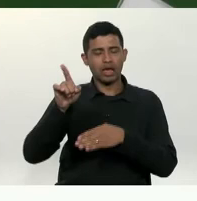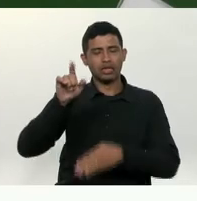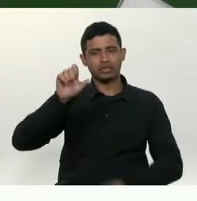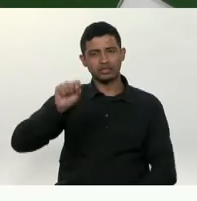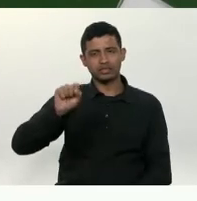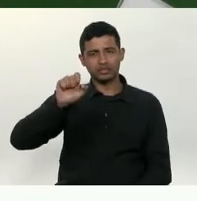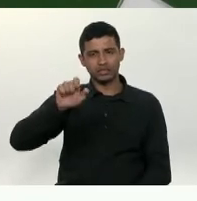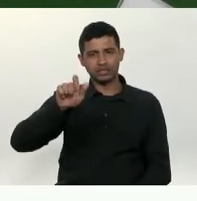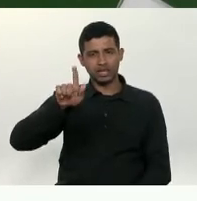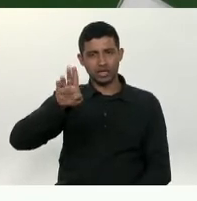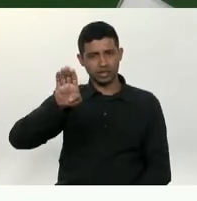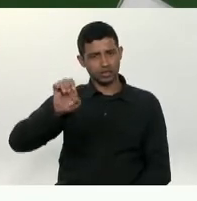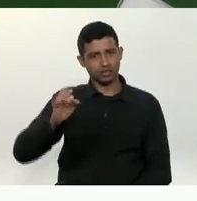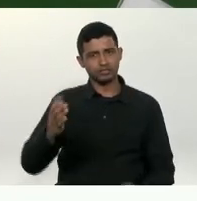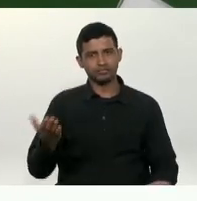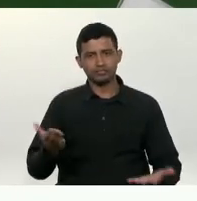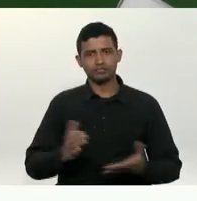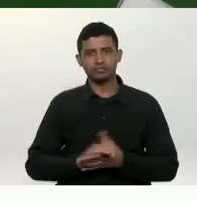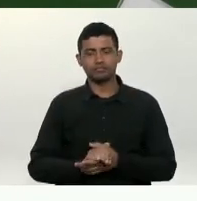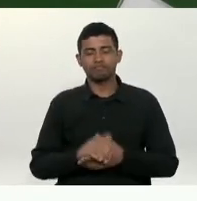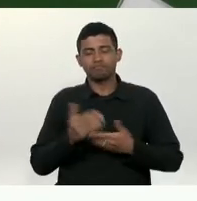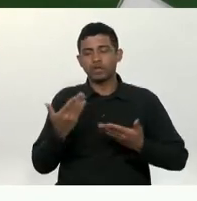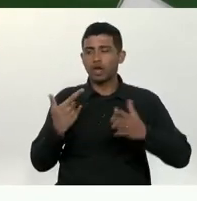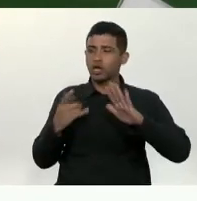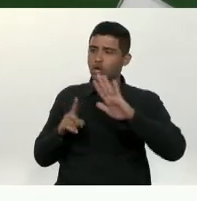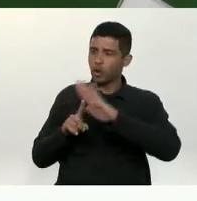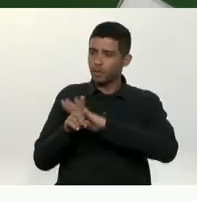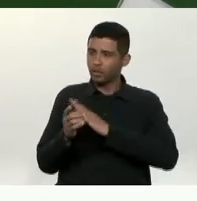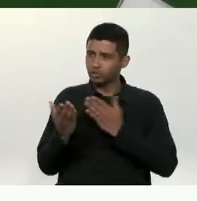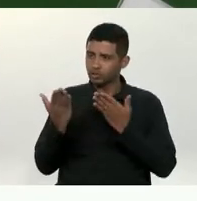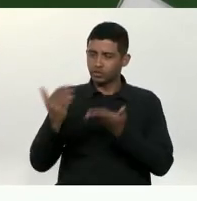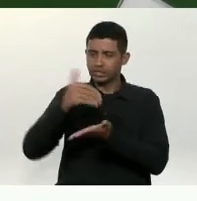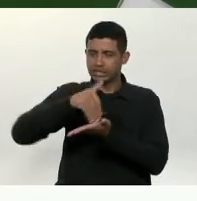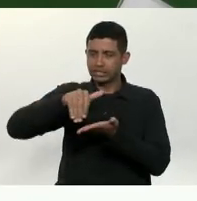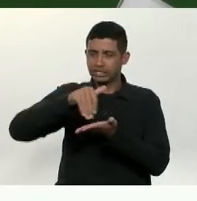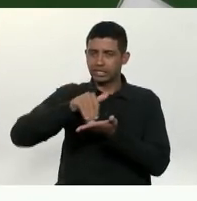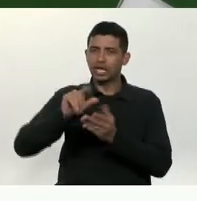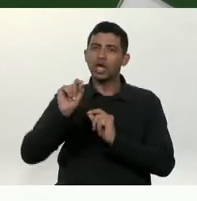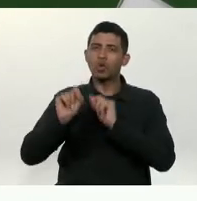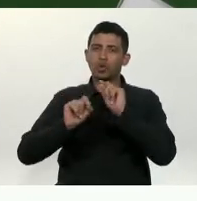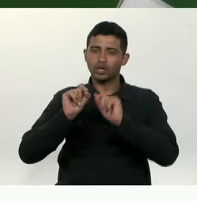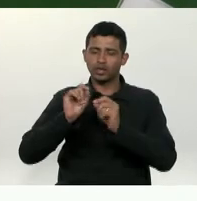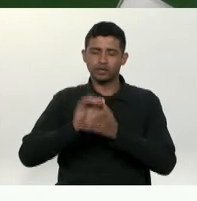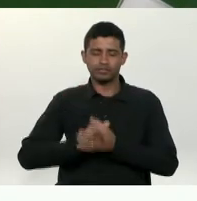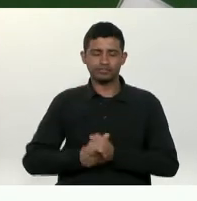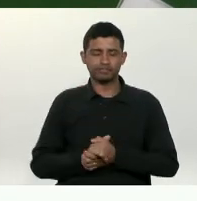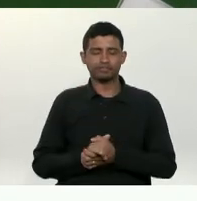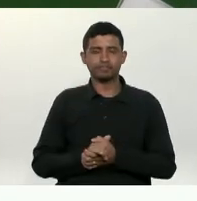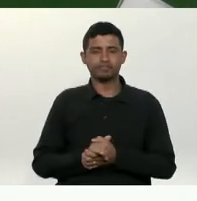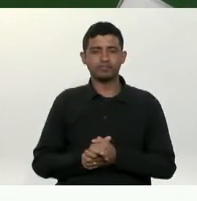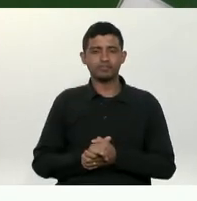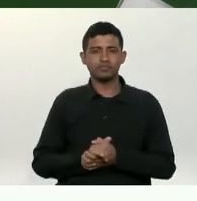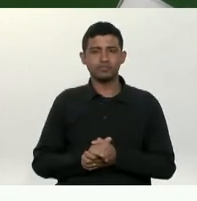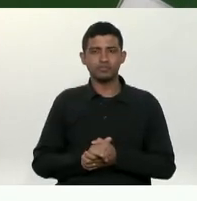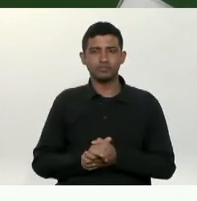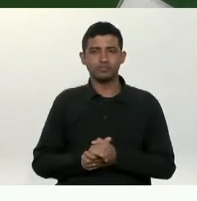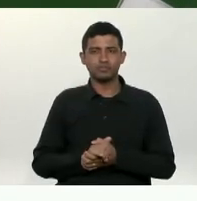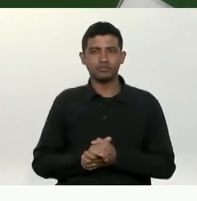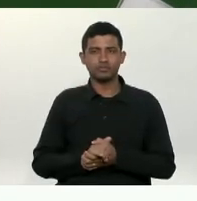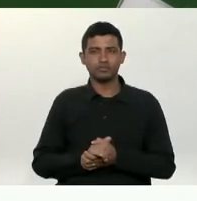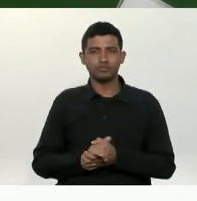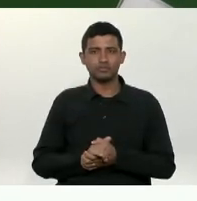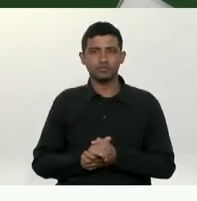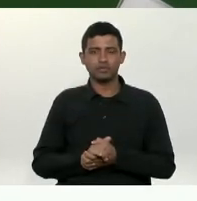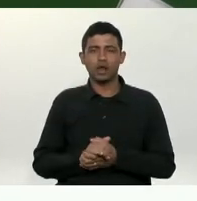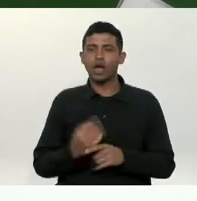dito. Bem, eu indago ao nobre secretário o seguinte: por que não pular essa